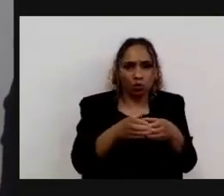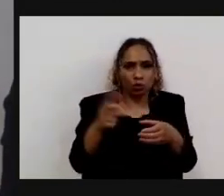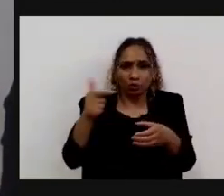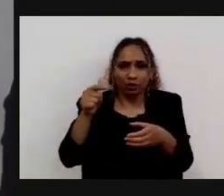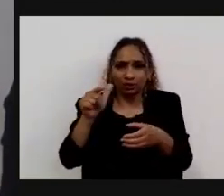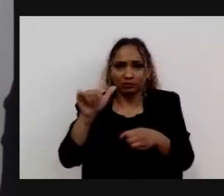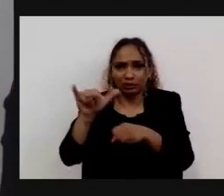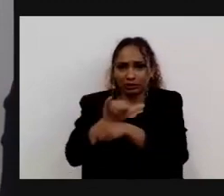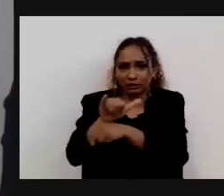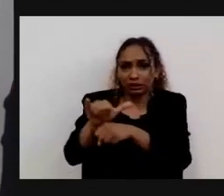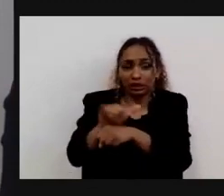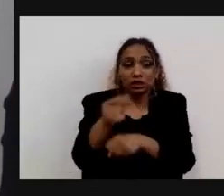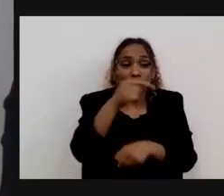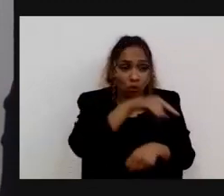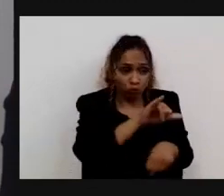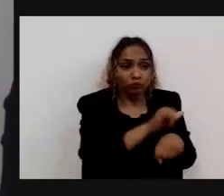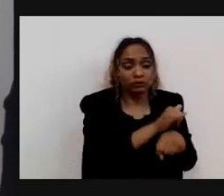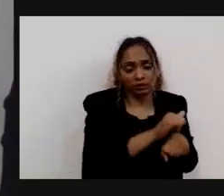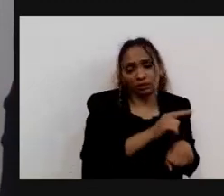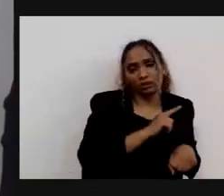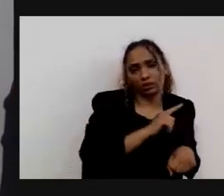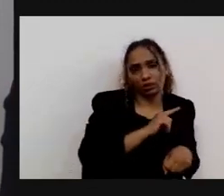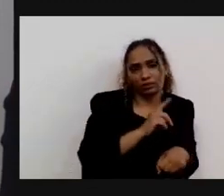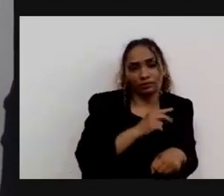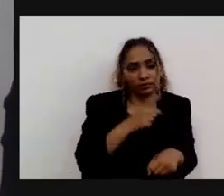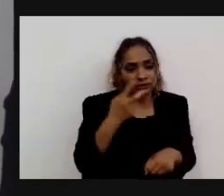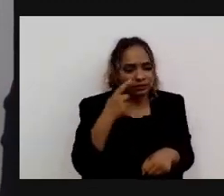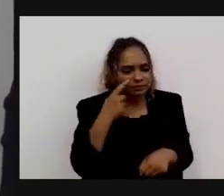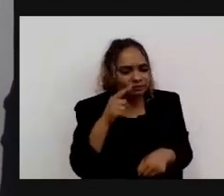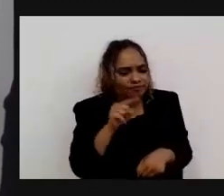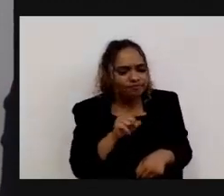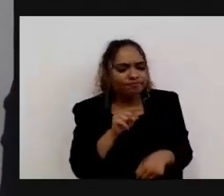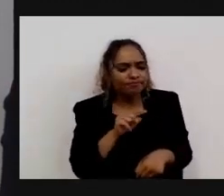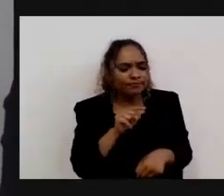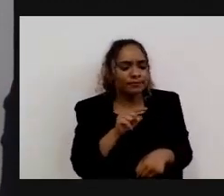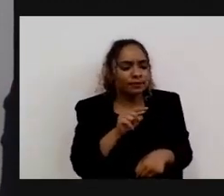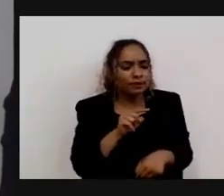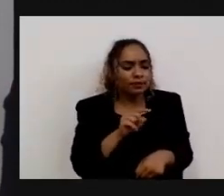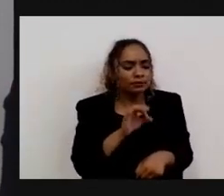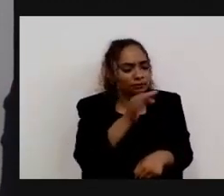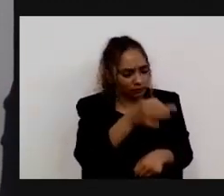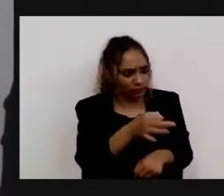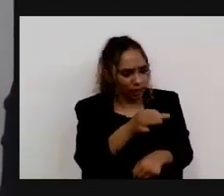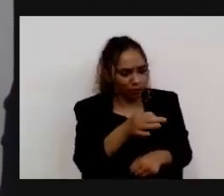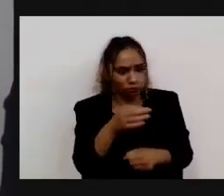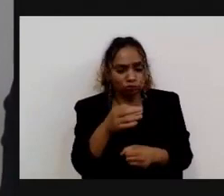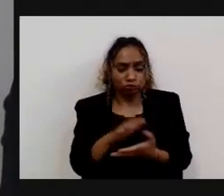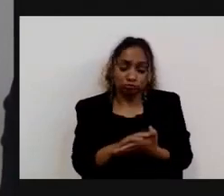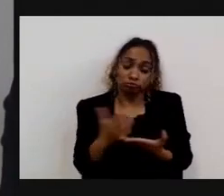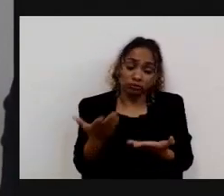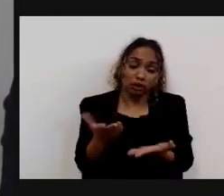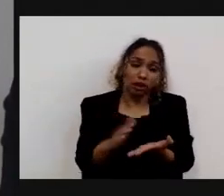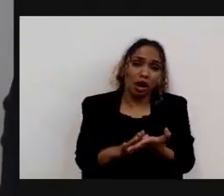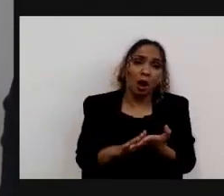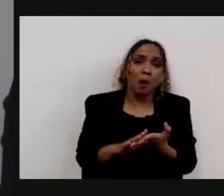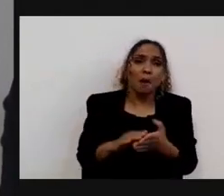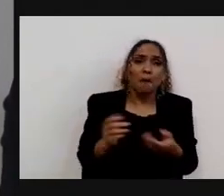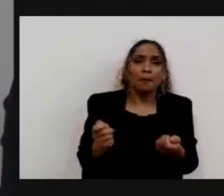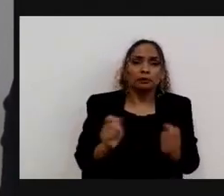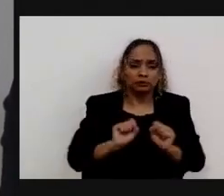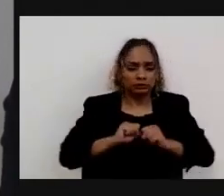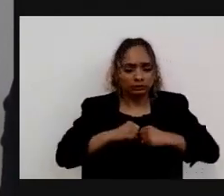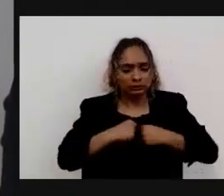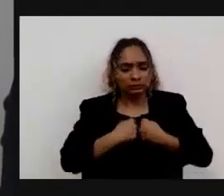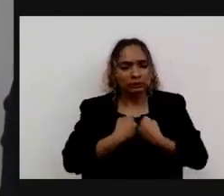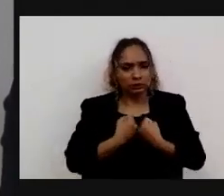aleatorizado e um grupo né para você ter convicção de que aquilo que aquilo que está funcionando porque senão a gente investe toda